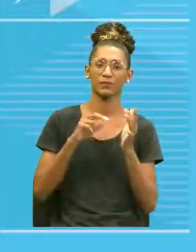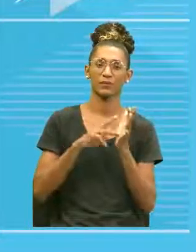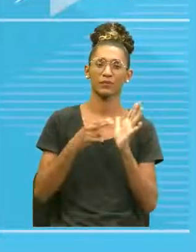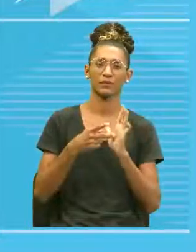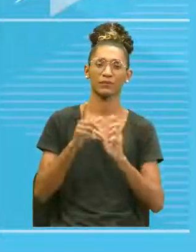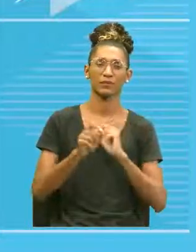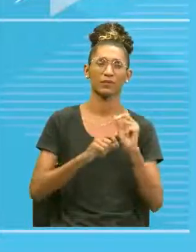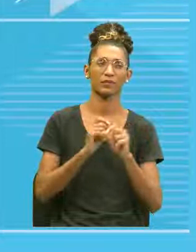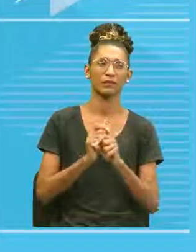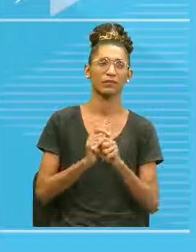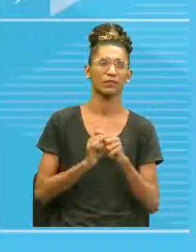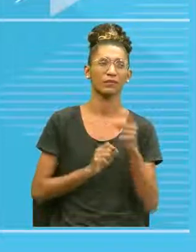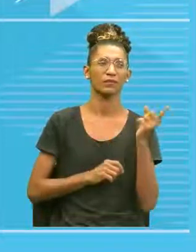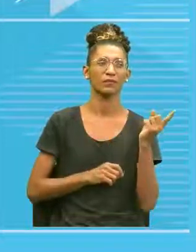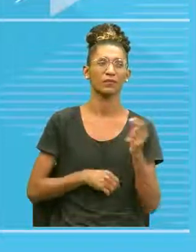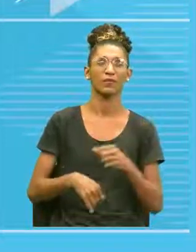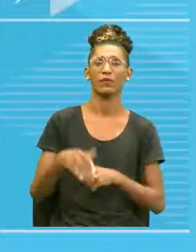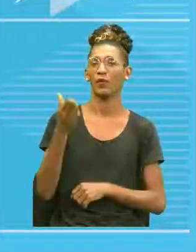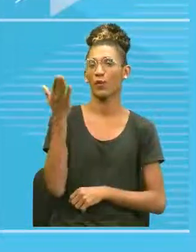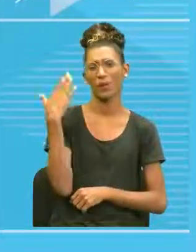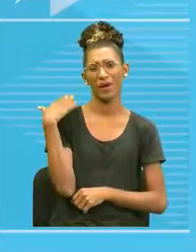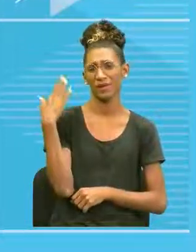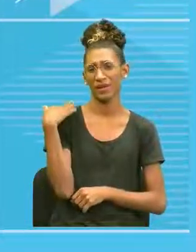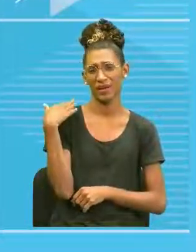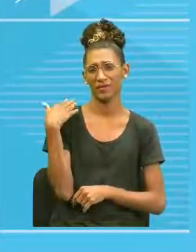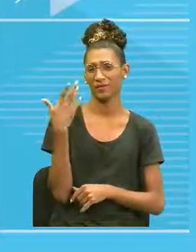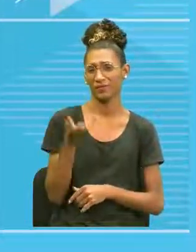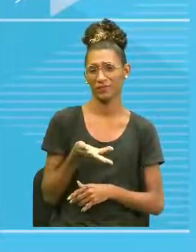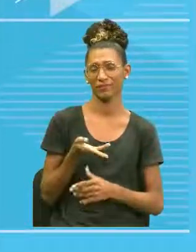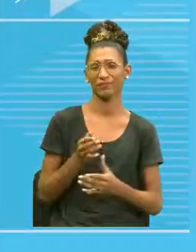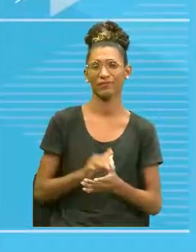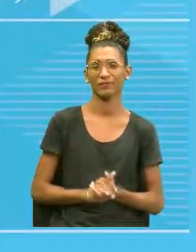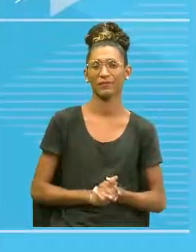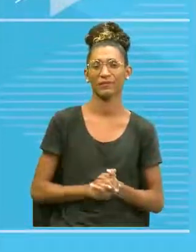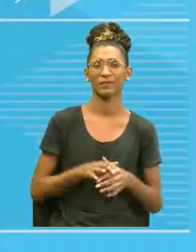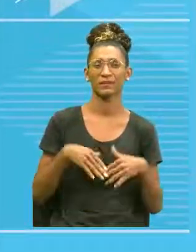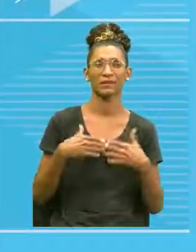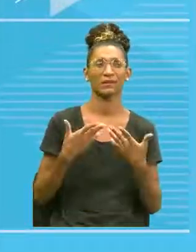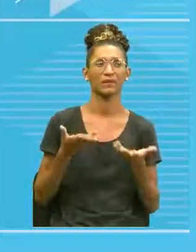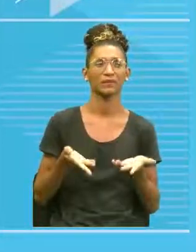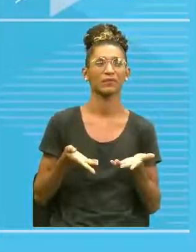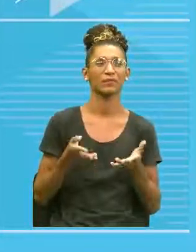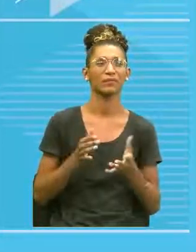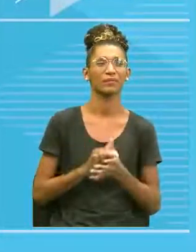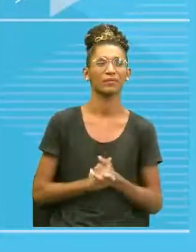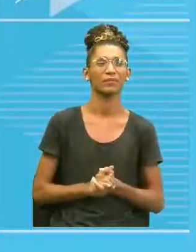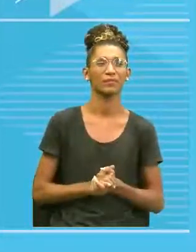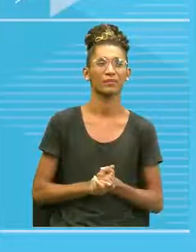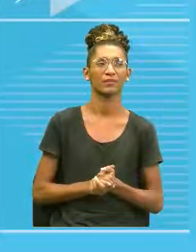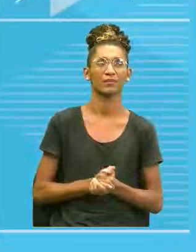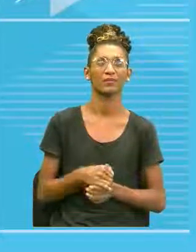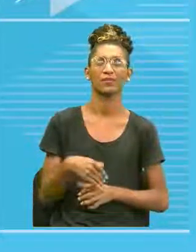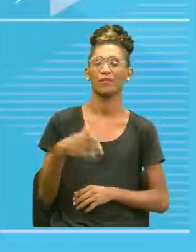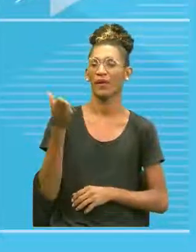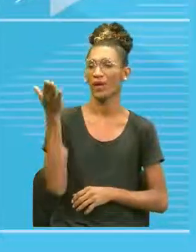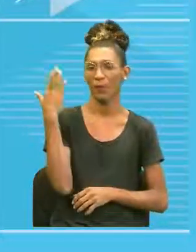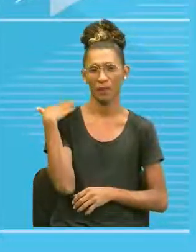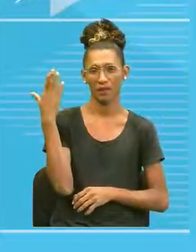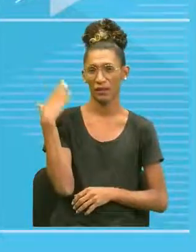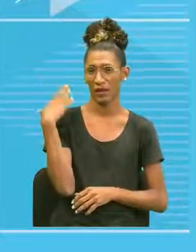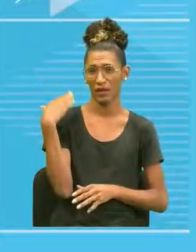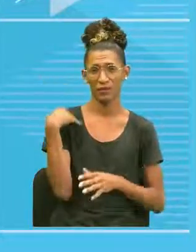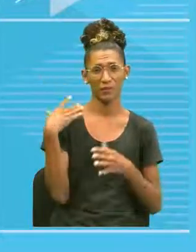do que o pretérito-mais-que-perfeito então o Pretérito pluscuamperfecto é o pretérito-mais-que-perfeito